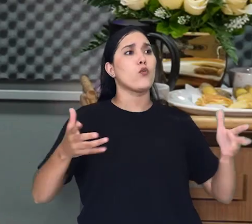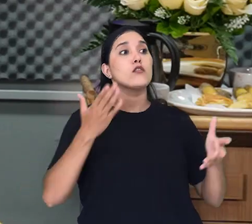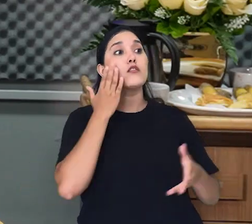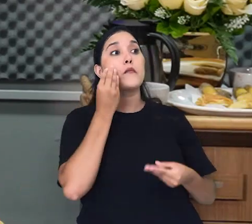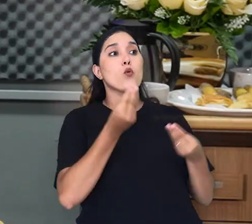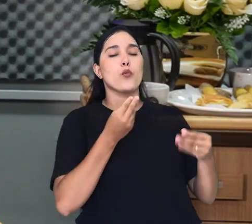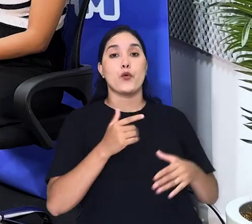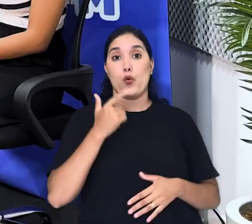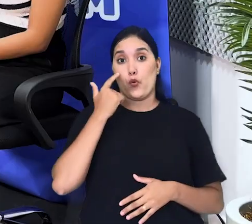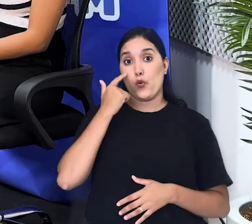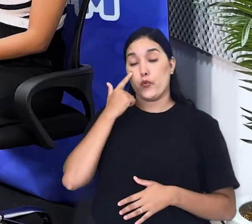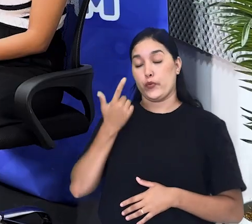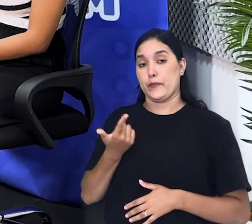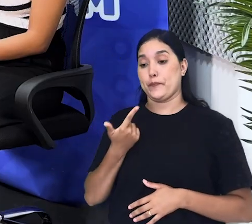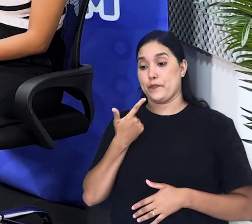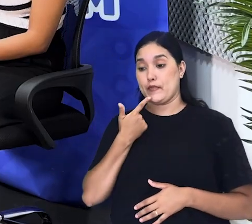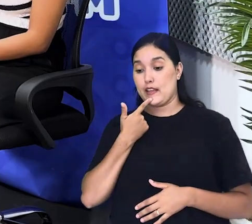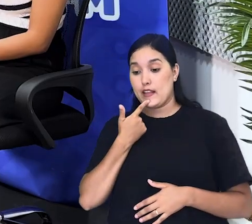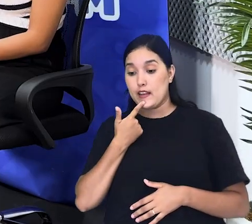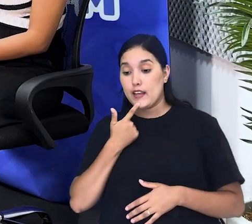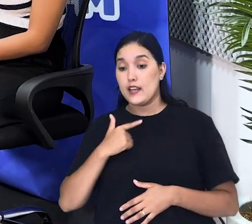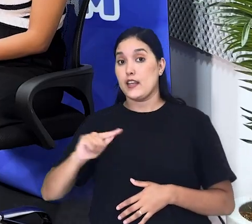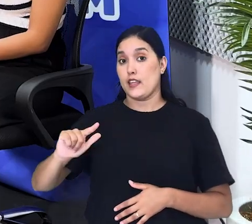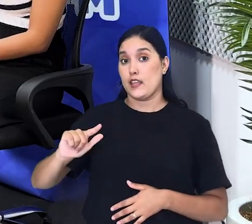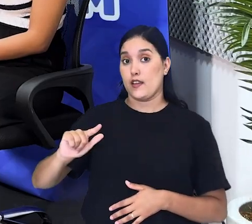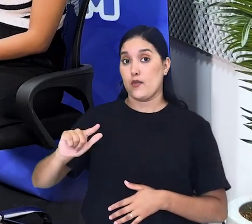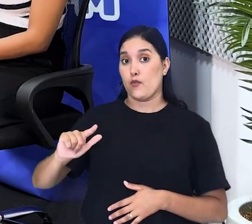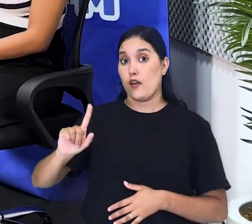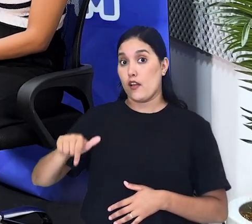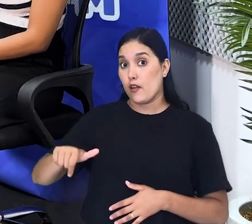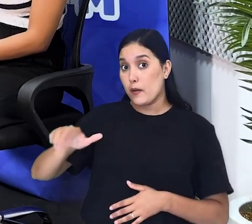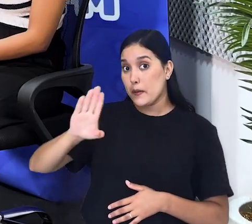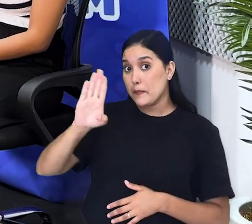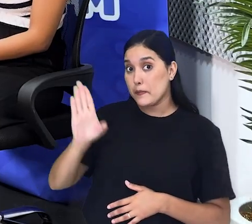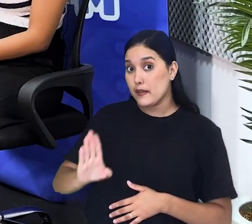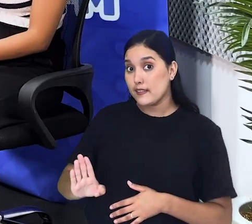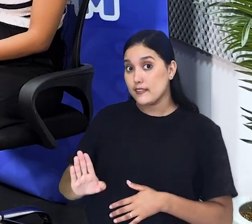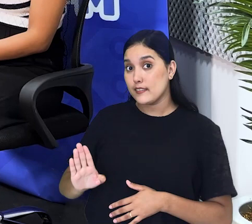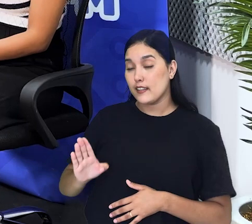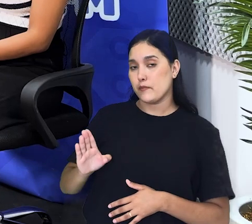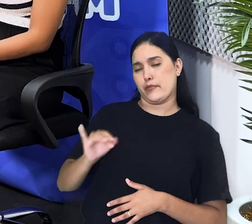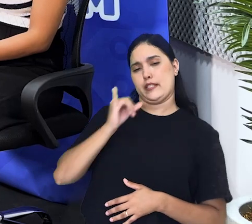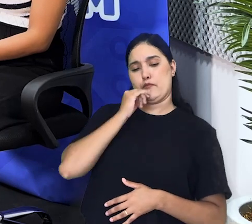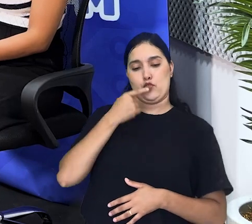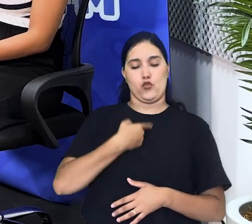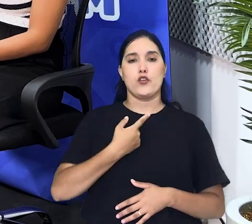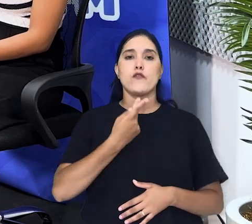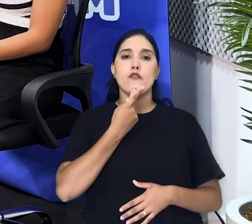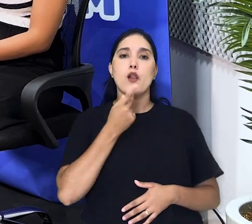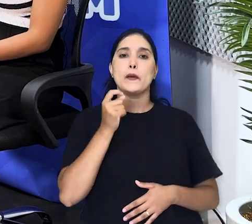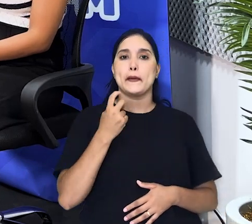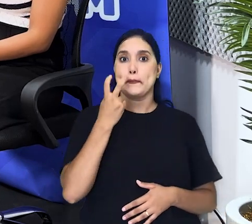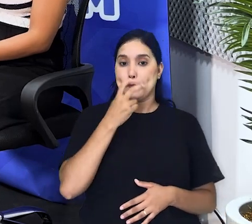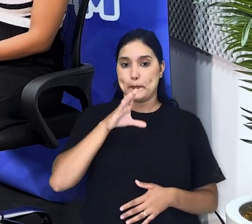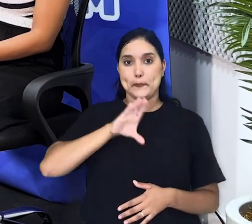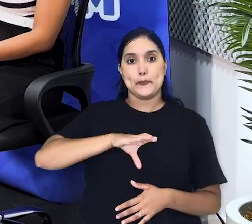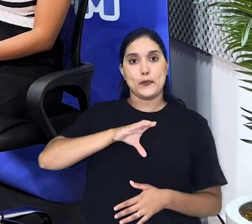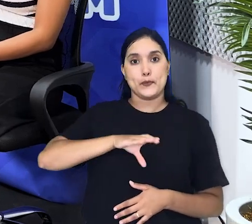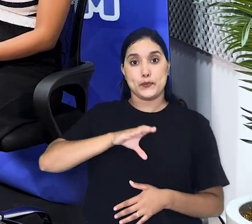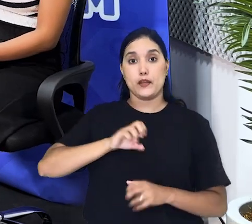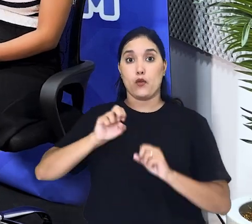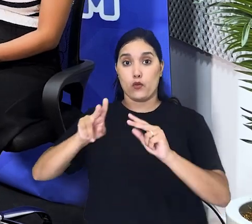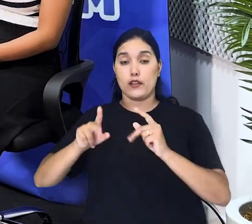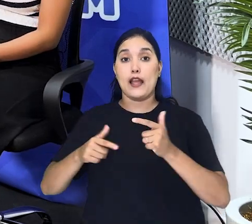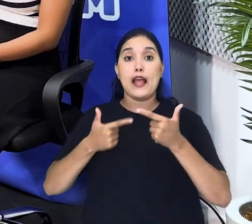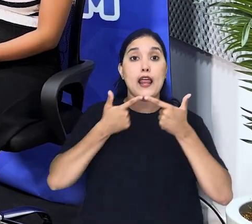oficializa, né? E é a fonte de toda a comunicação para a pessoa que depende, né, da Libras, seria o surdo. Perfeito. Eu